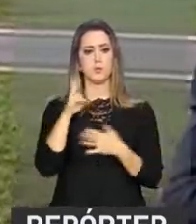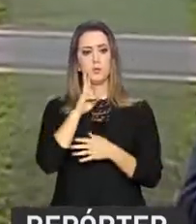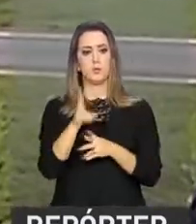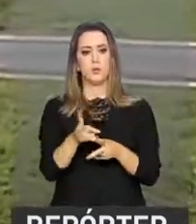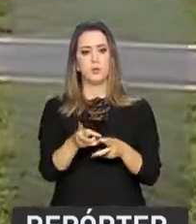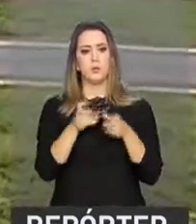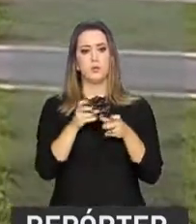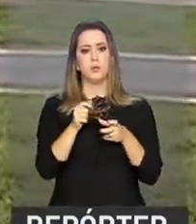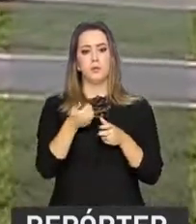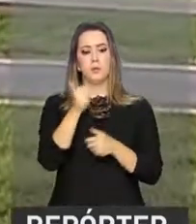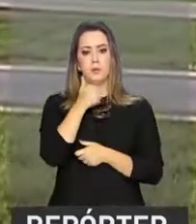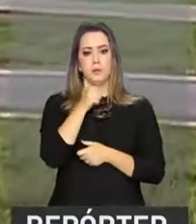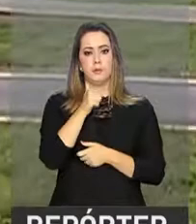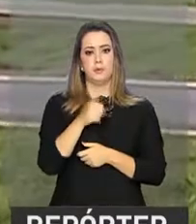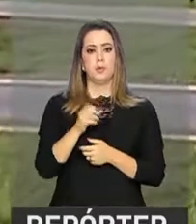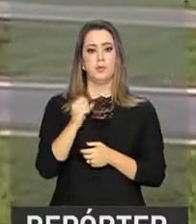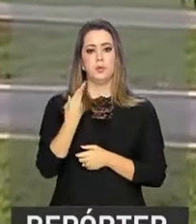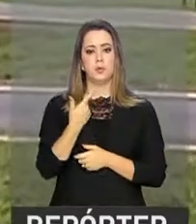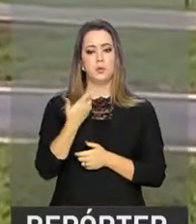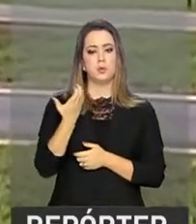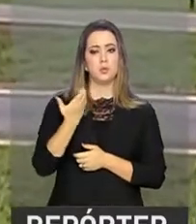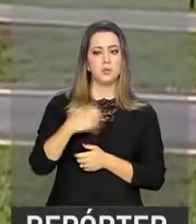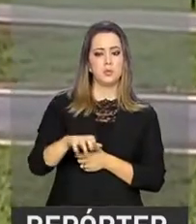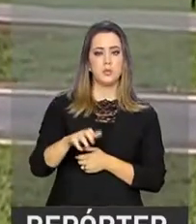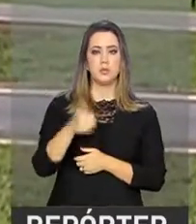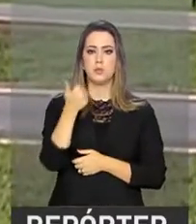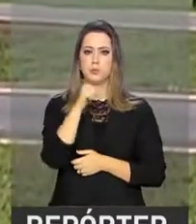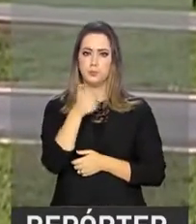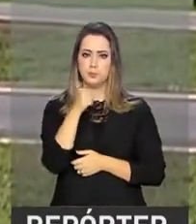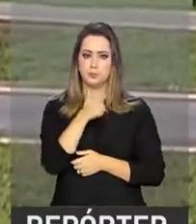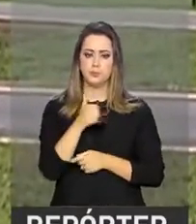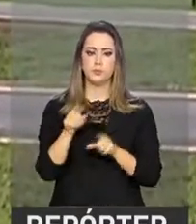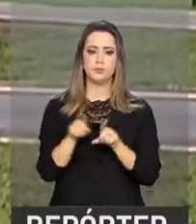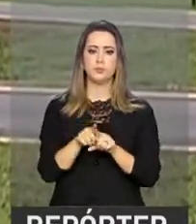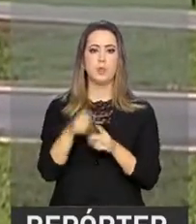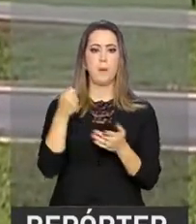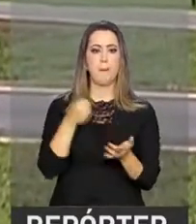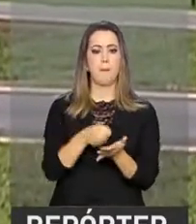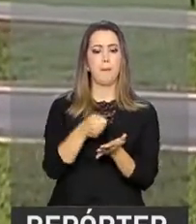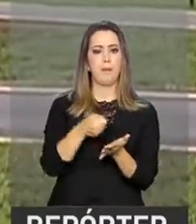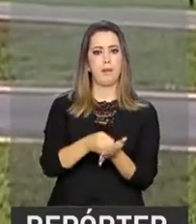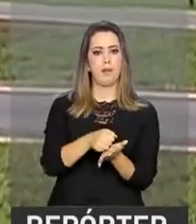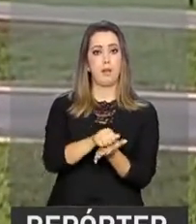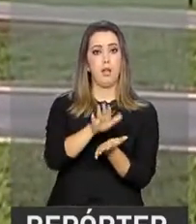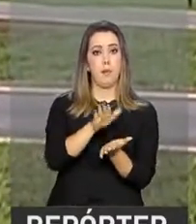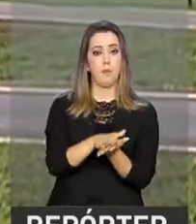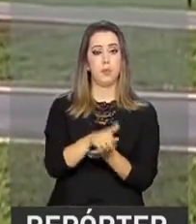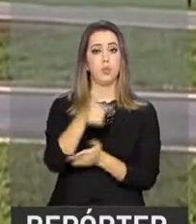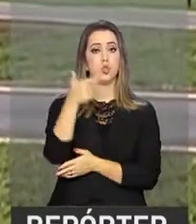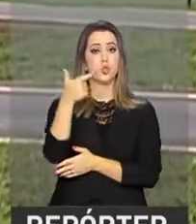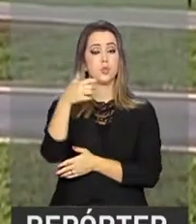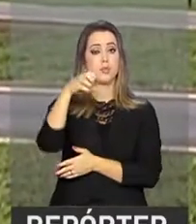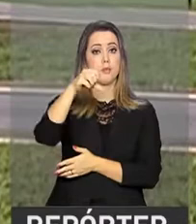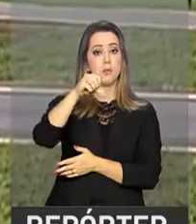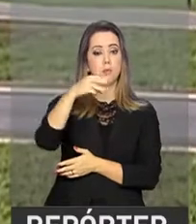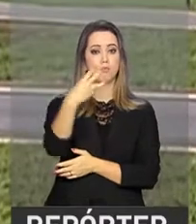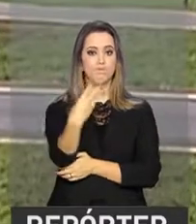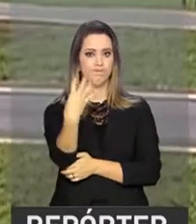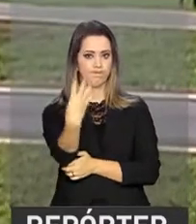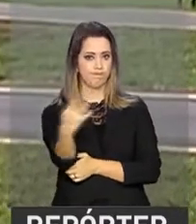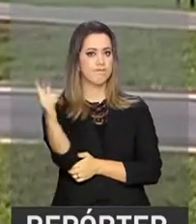flagrado dirigindo embriagado ou se recusar a fazer o teste do bafômetro vai ter que pagar uma multa de